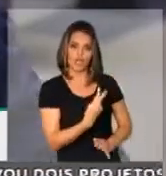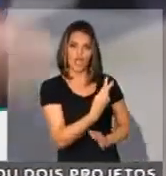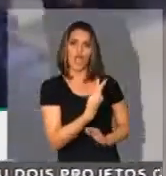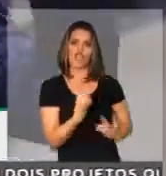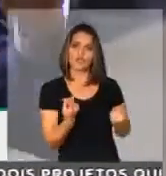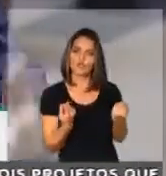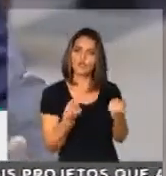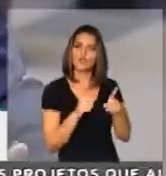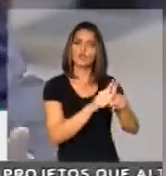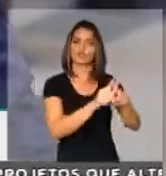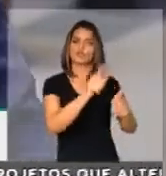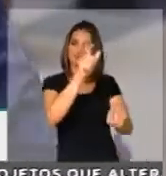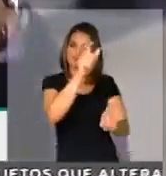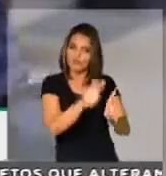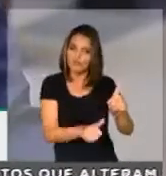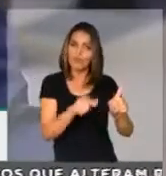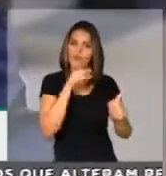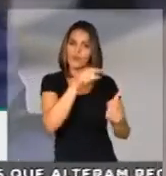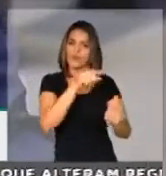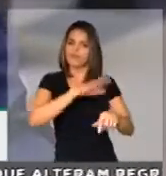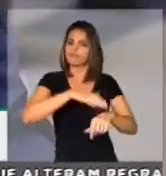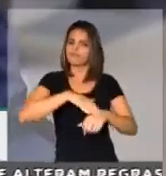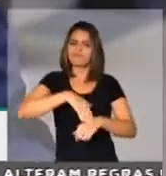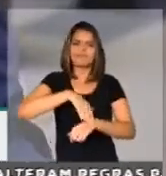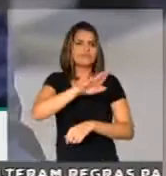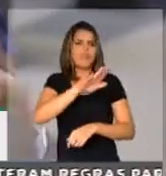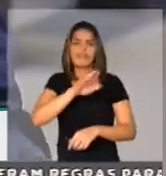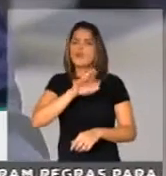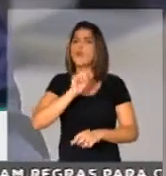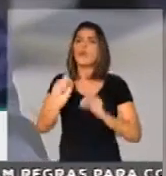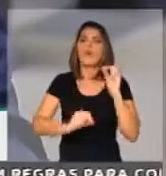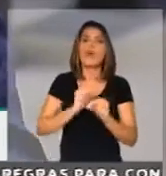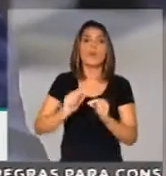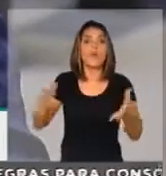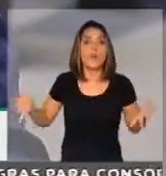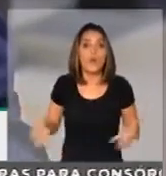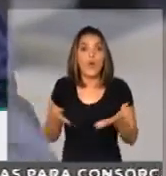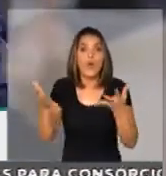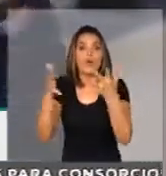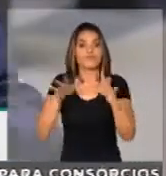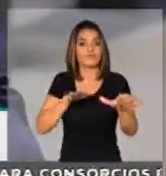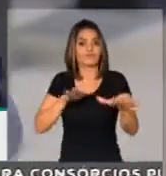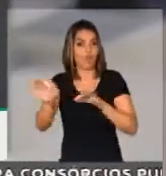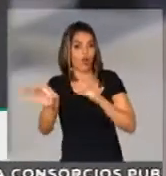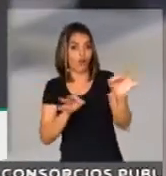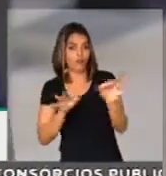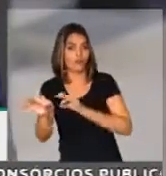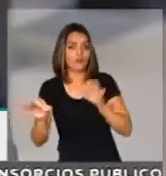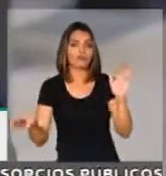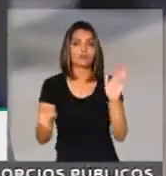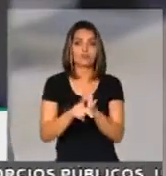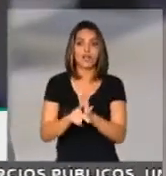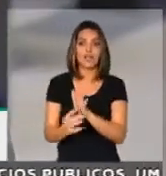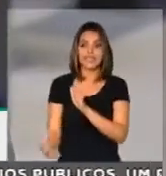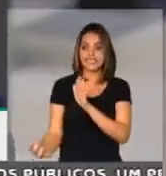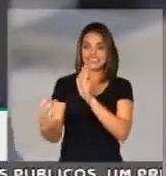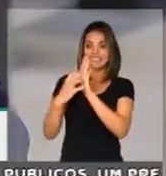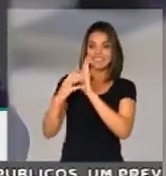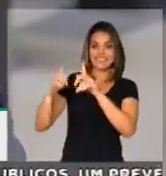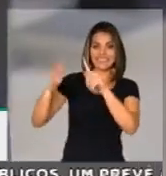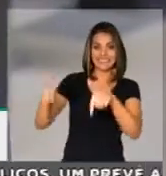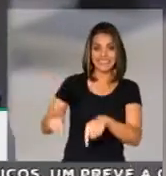foi o protagonista, assim, dentro do parlamento, de um movimento protagonizado pelos servidores do INCRA. Foi